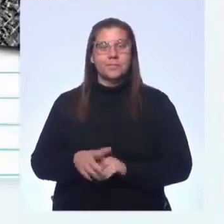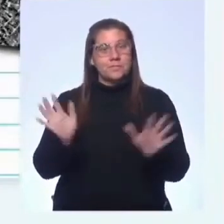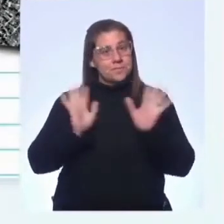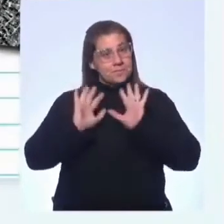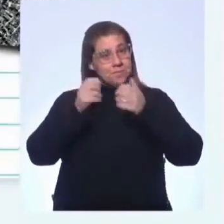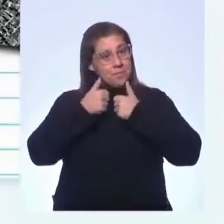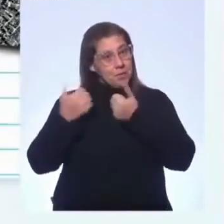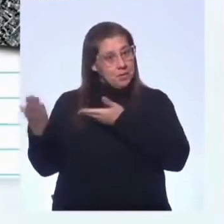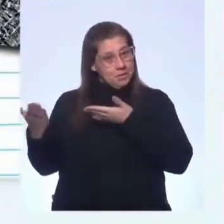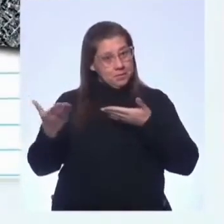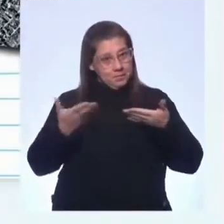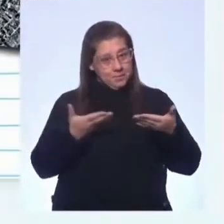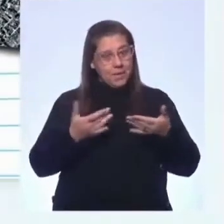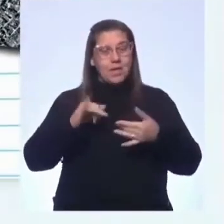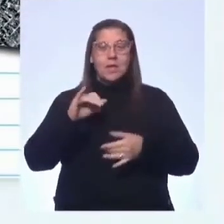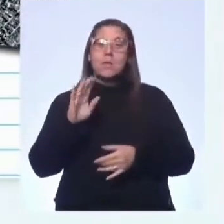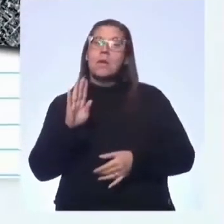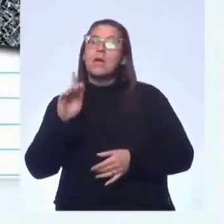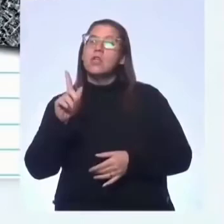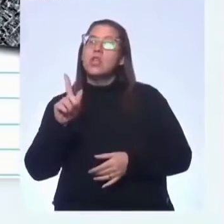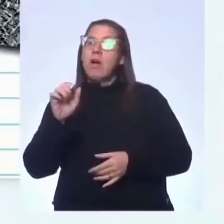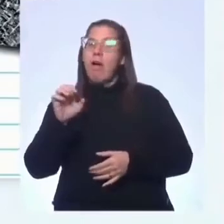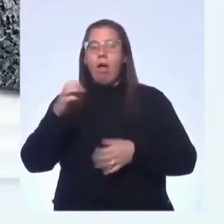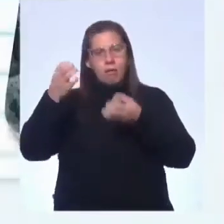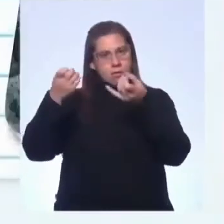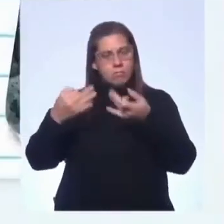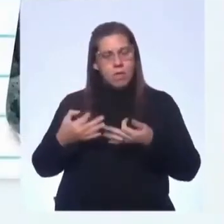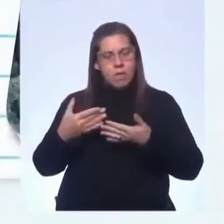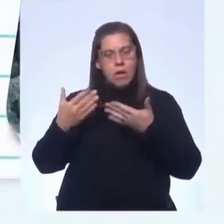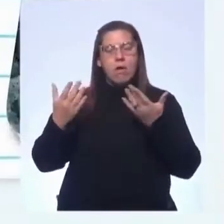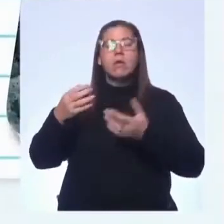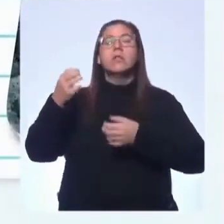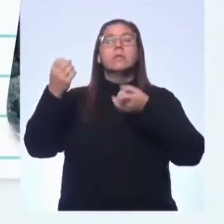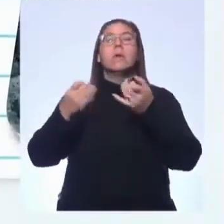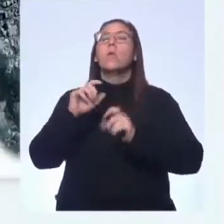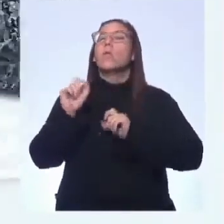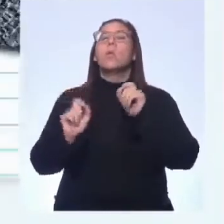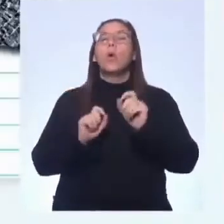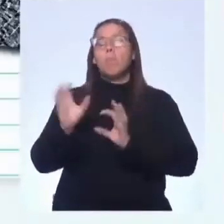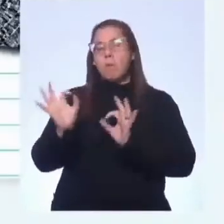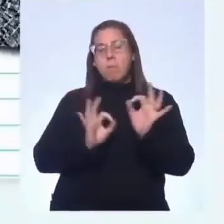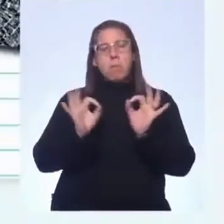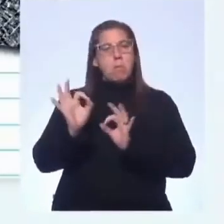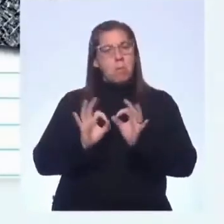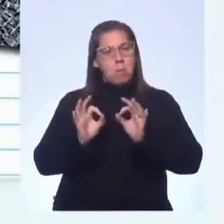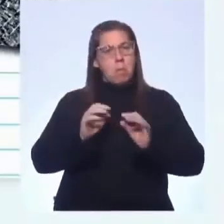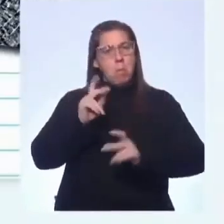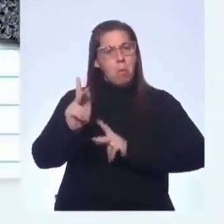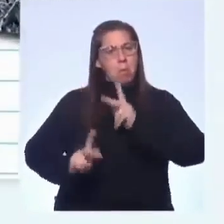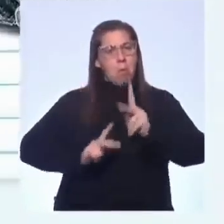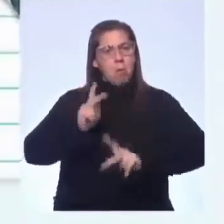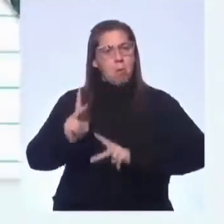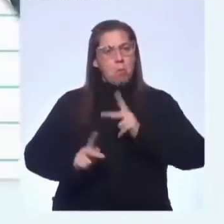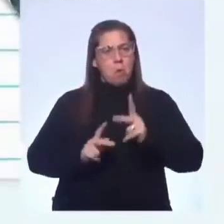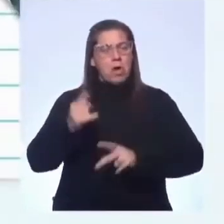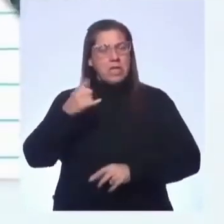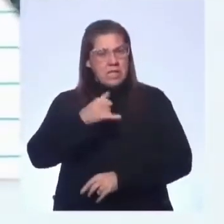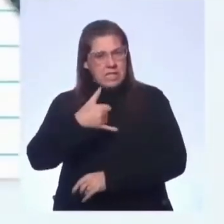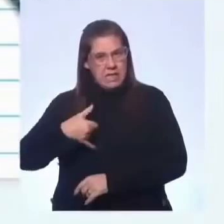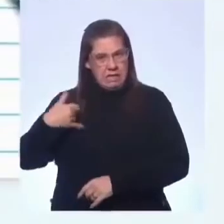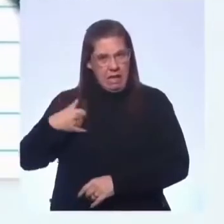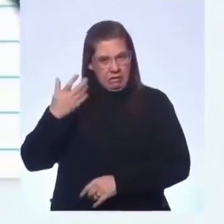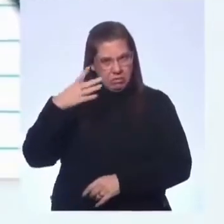Olá, sejam bem-vindos ao IBGE Explica. Hoje falaremos sobre arranjos populacionais. Se você já passou dos 30 ou dos